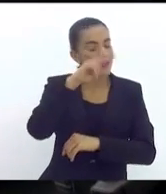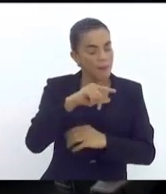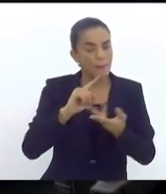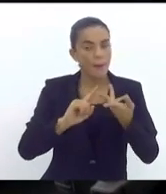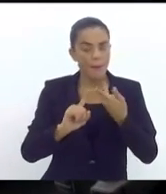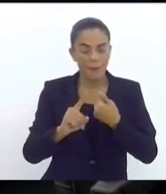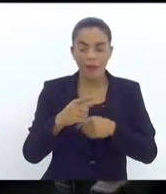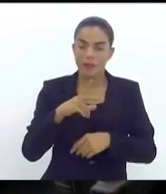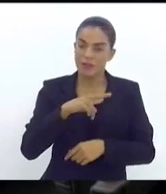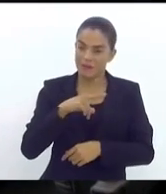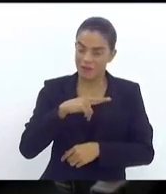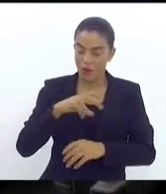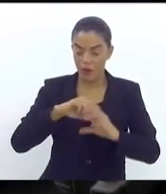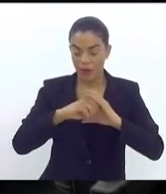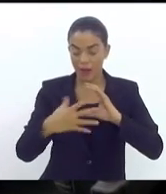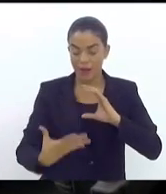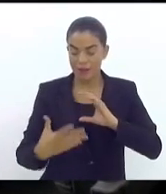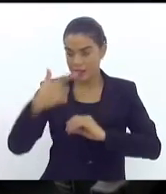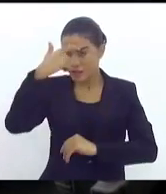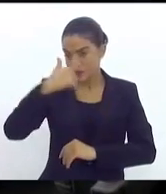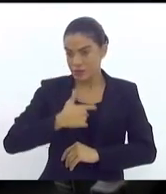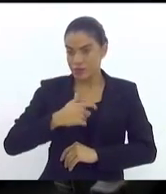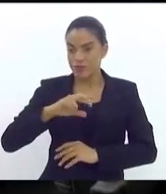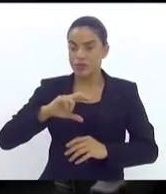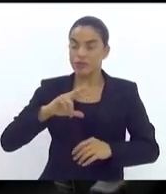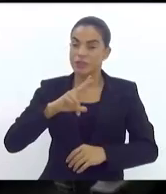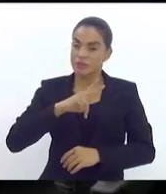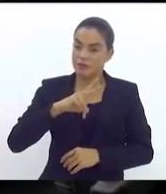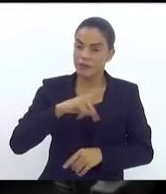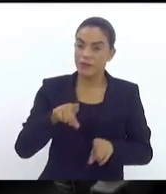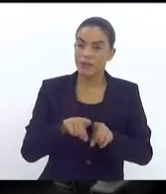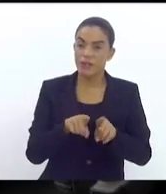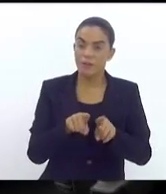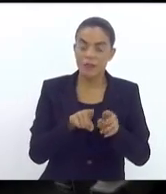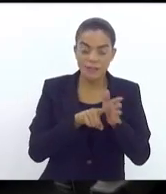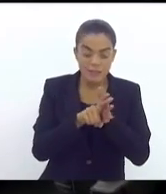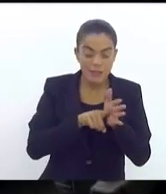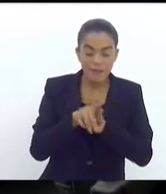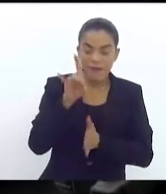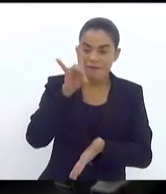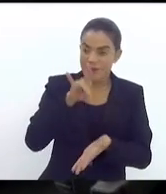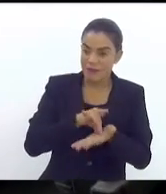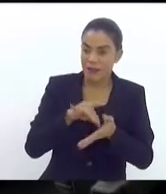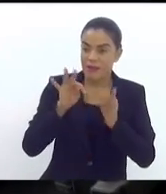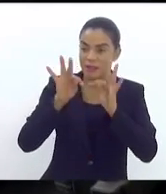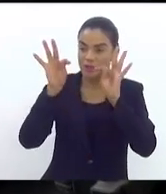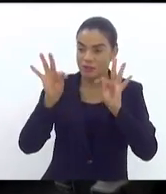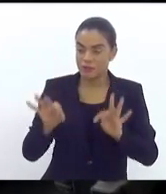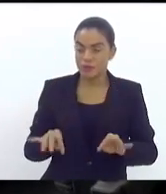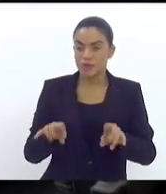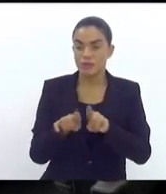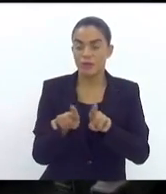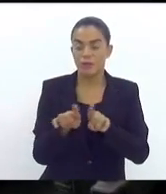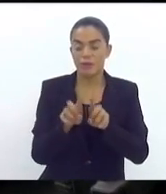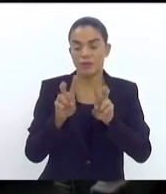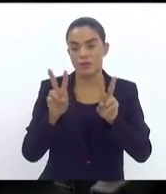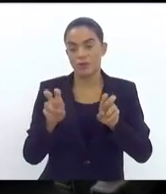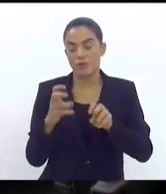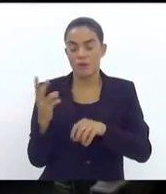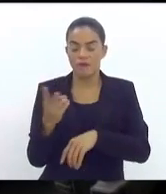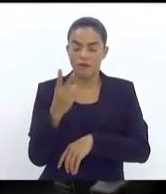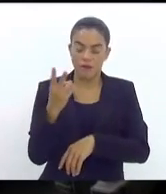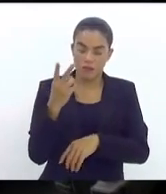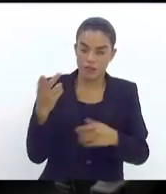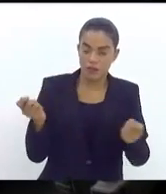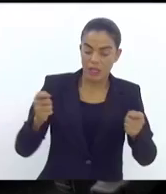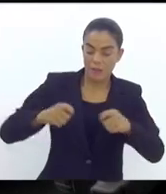características individuais e seu papel na recordação e no testemunho, o exame da veracidade do testemunho e as questões relativas à valoração da capacidade